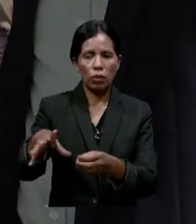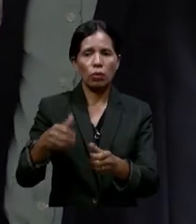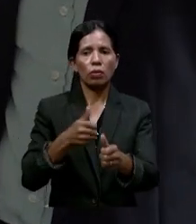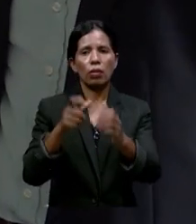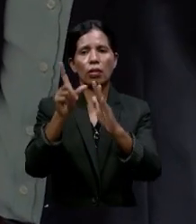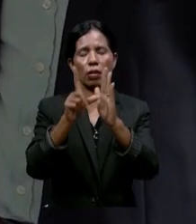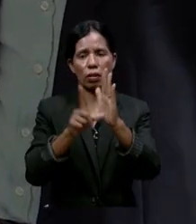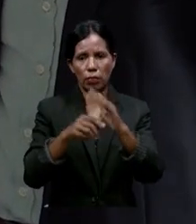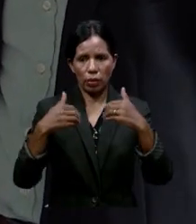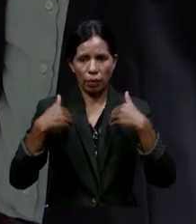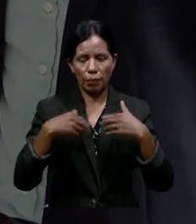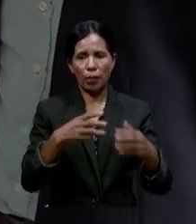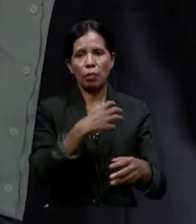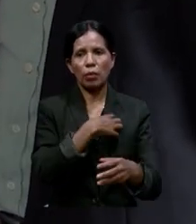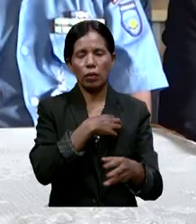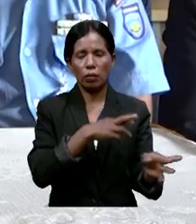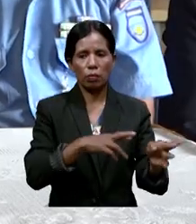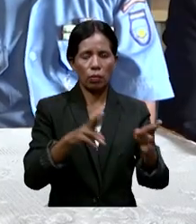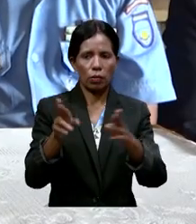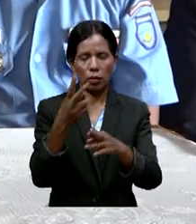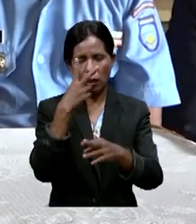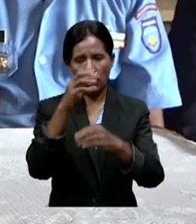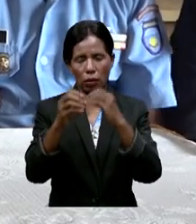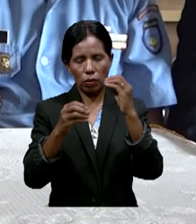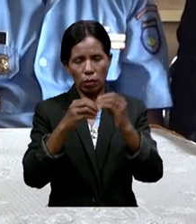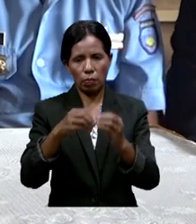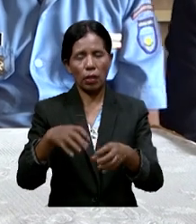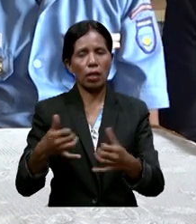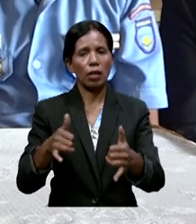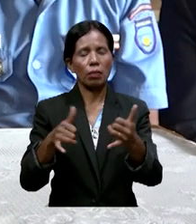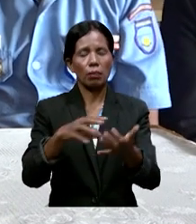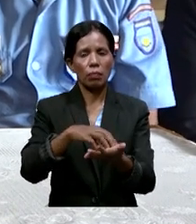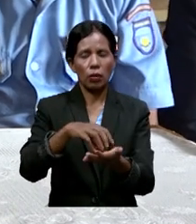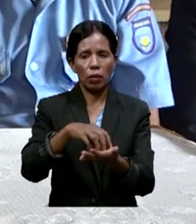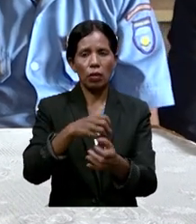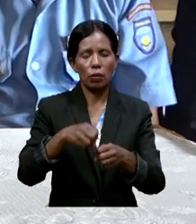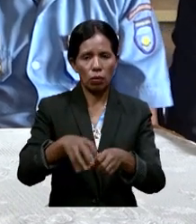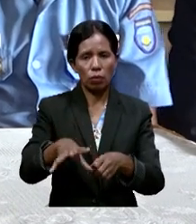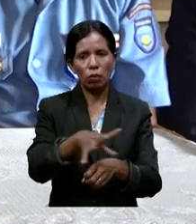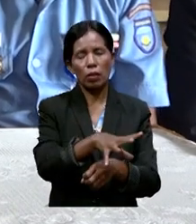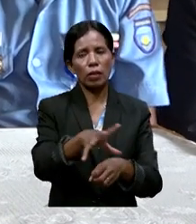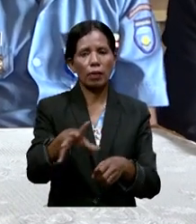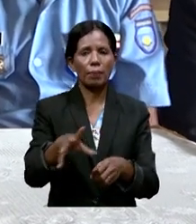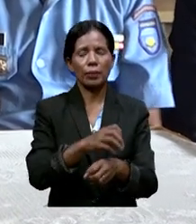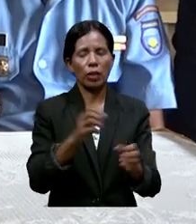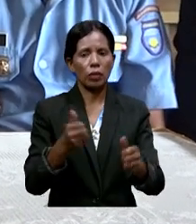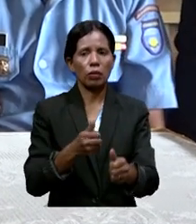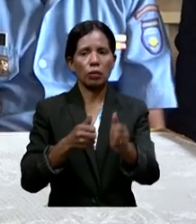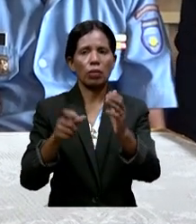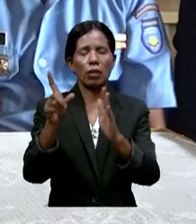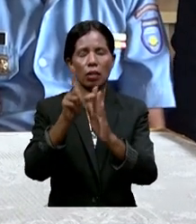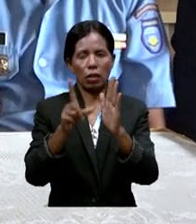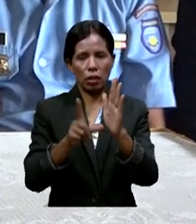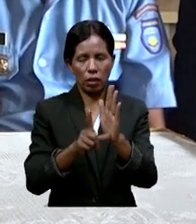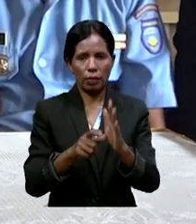Polícia Nacional Timor-Leste pronto executa onde halo operação ba jogo bola guling ilegal, sira nebe la cumpri despacho si inspeção